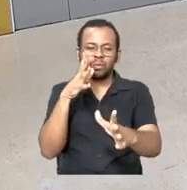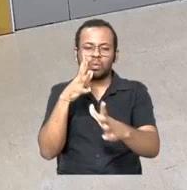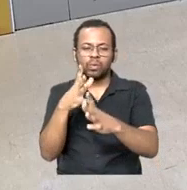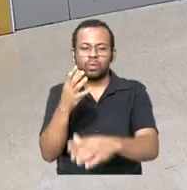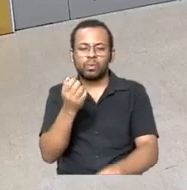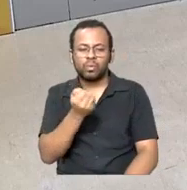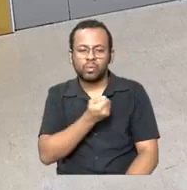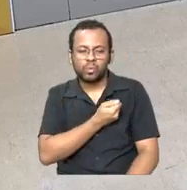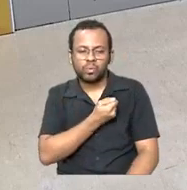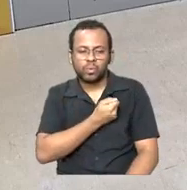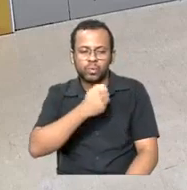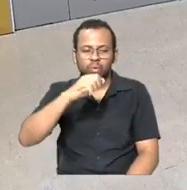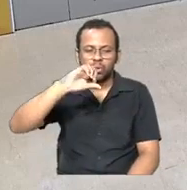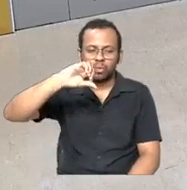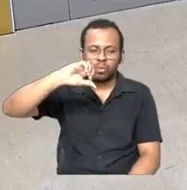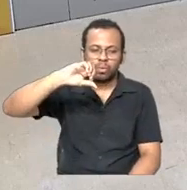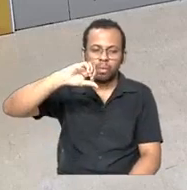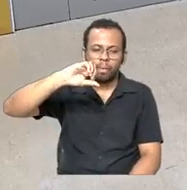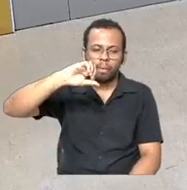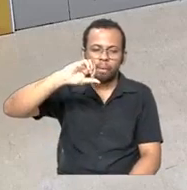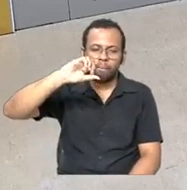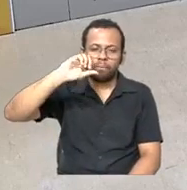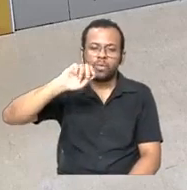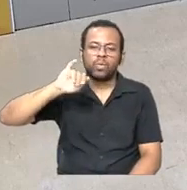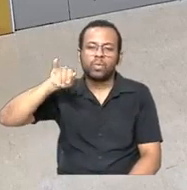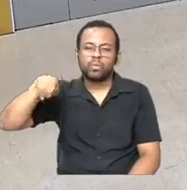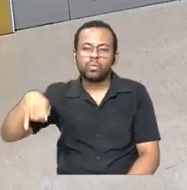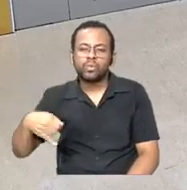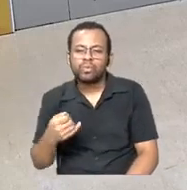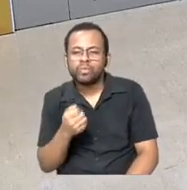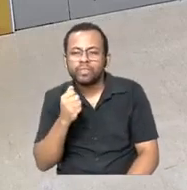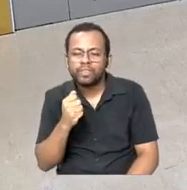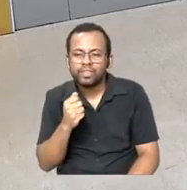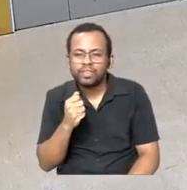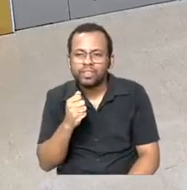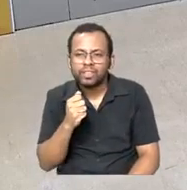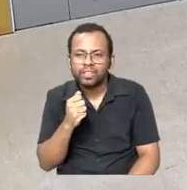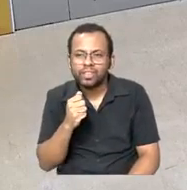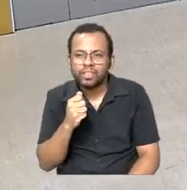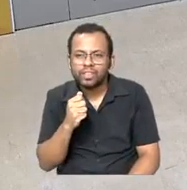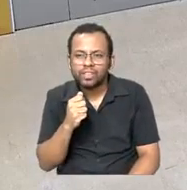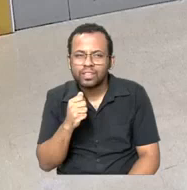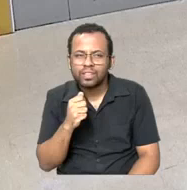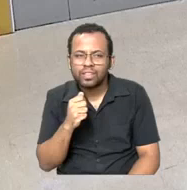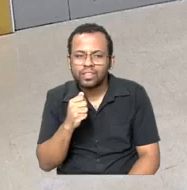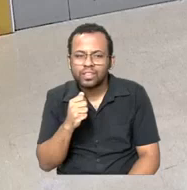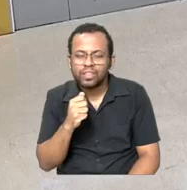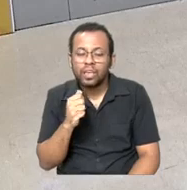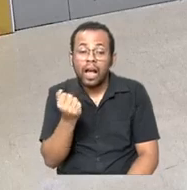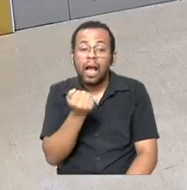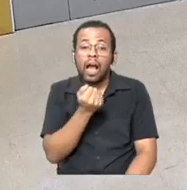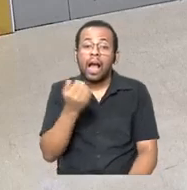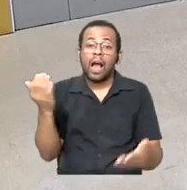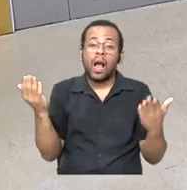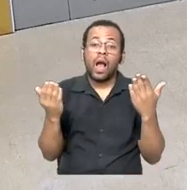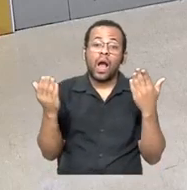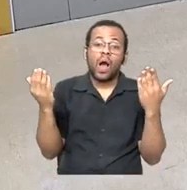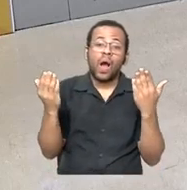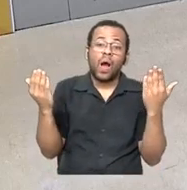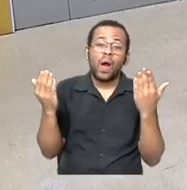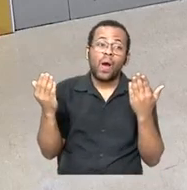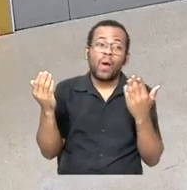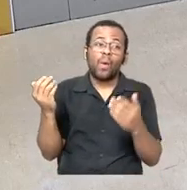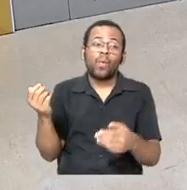nove títulos com possibilidade de levar r$ 5.000 nada definido ainda Será que agora